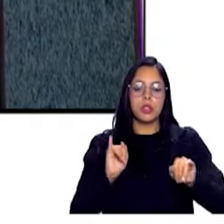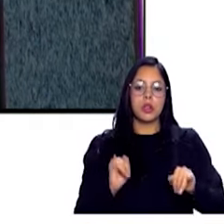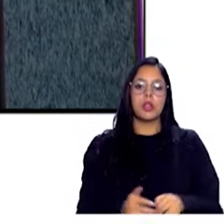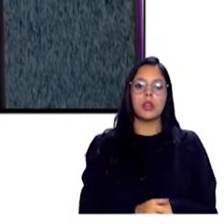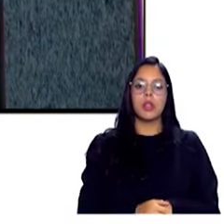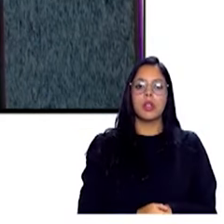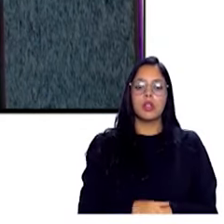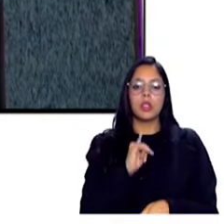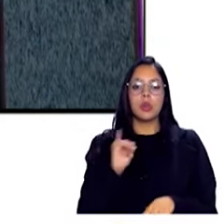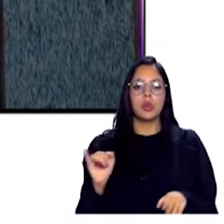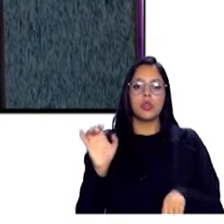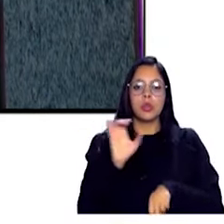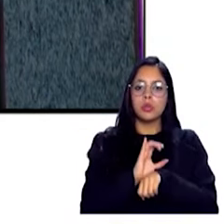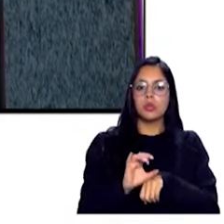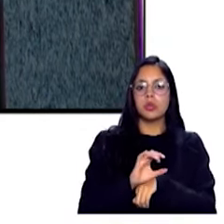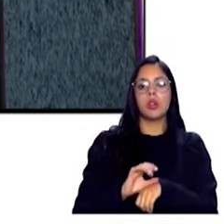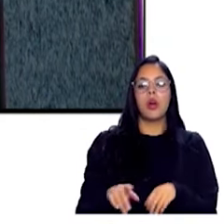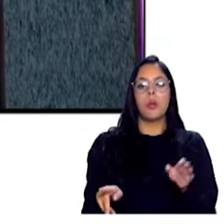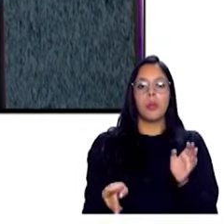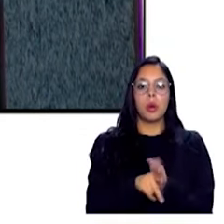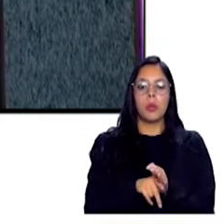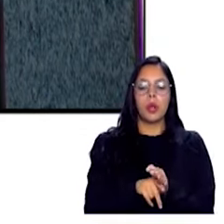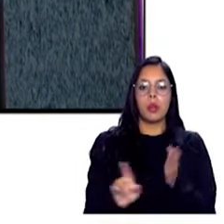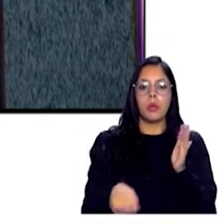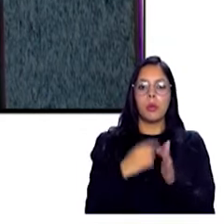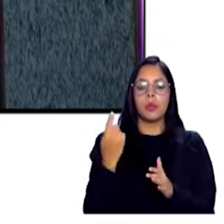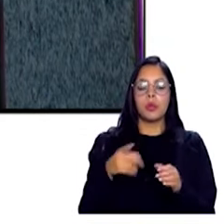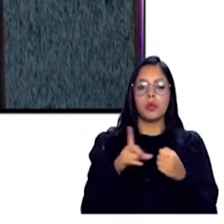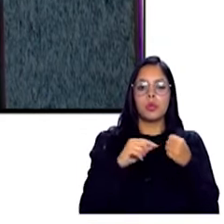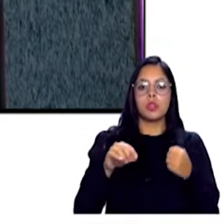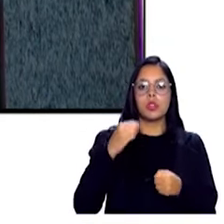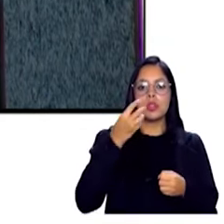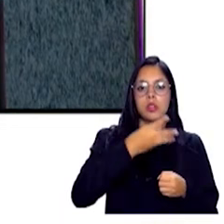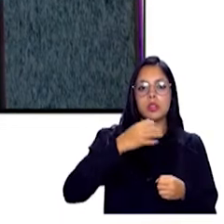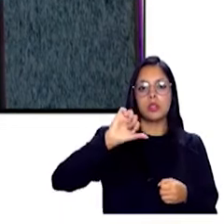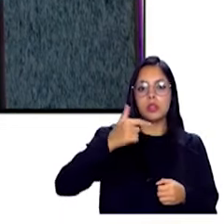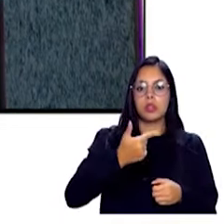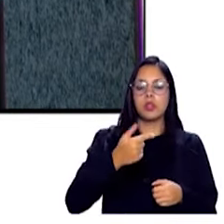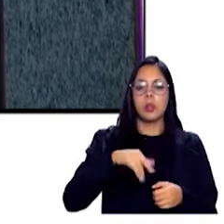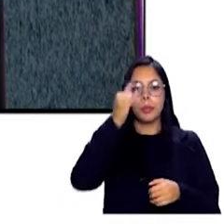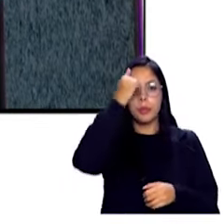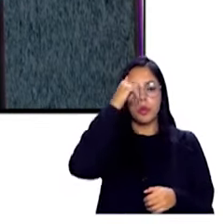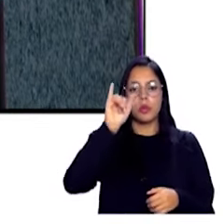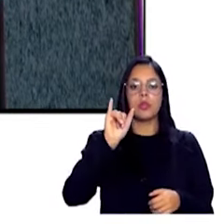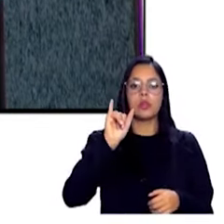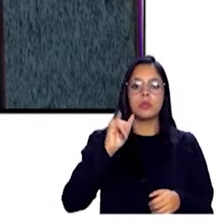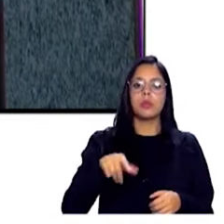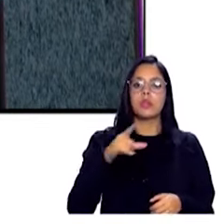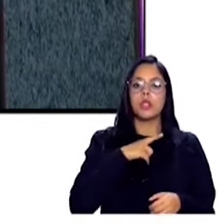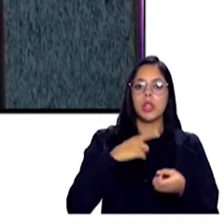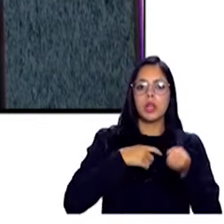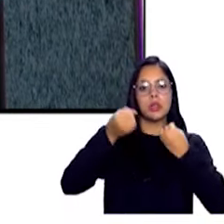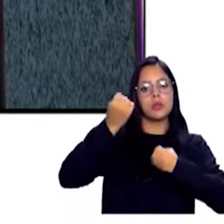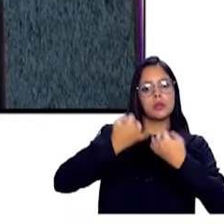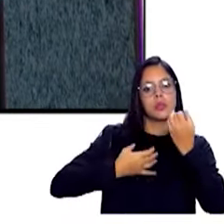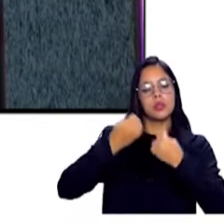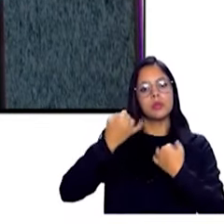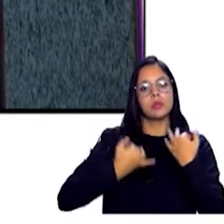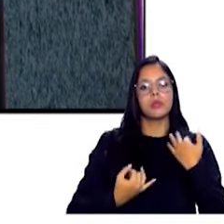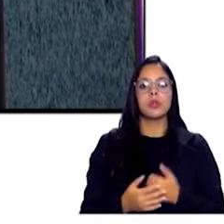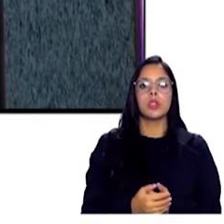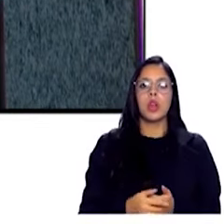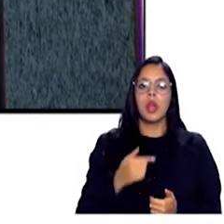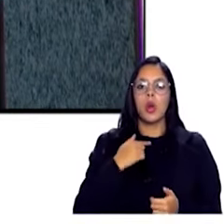a primeira parte do artigo 392 para evitar o argumento de que eu